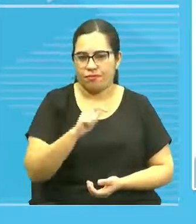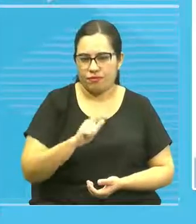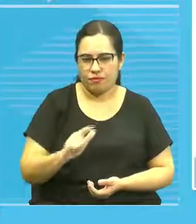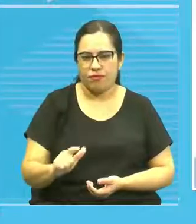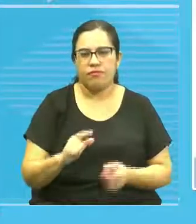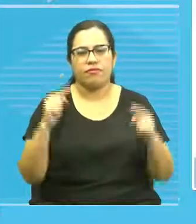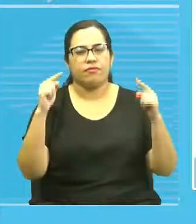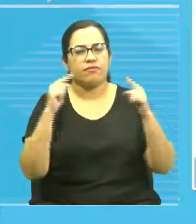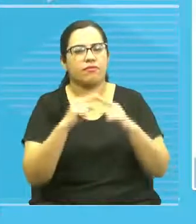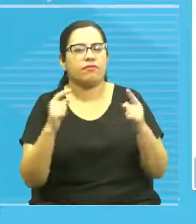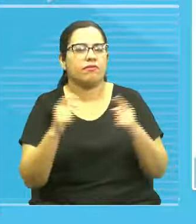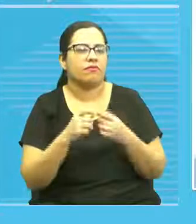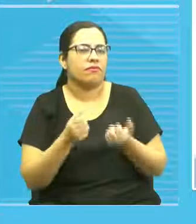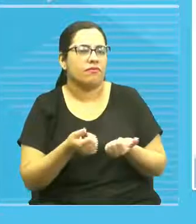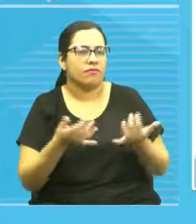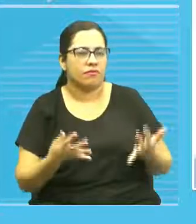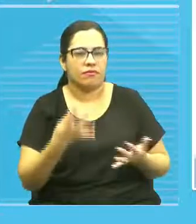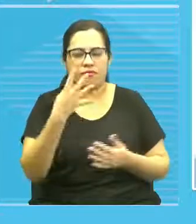equivale a